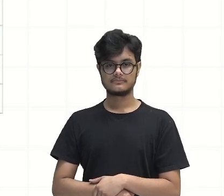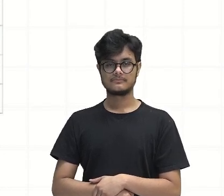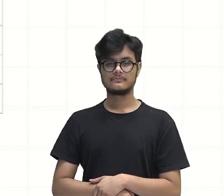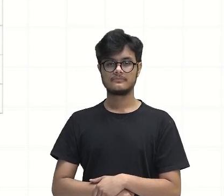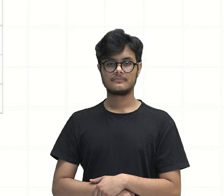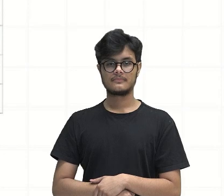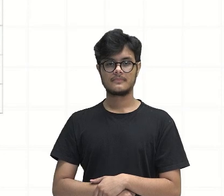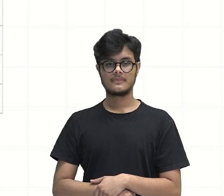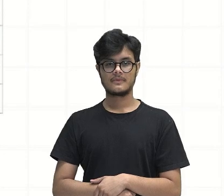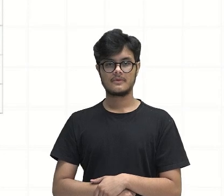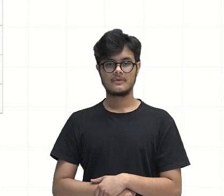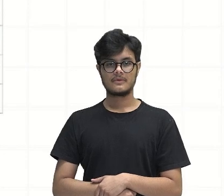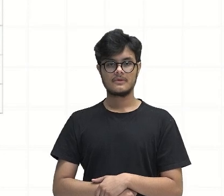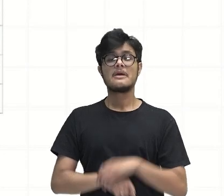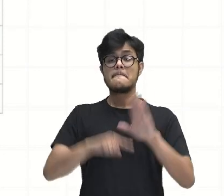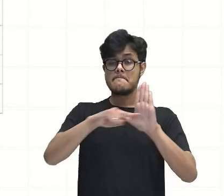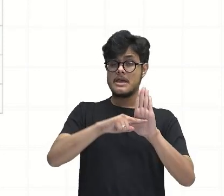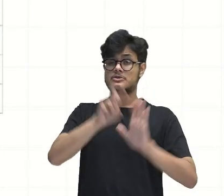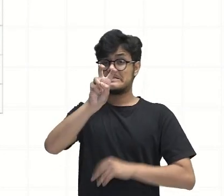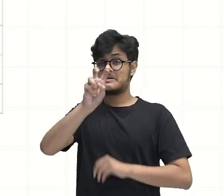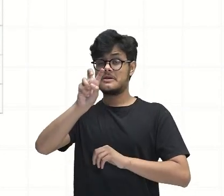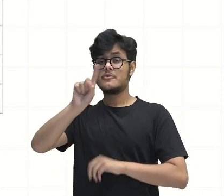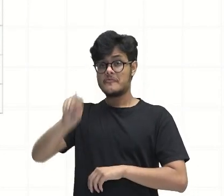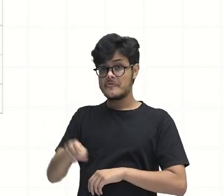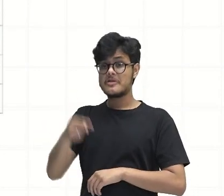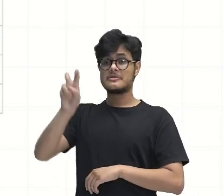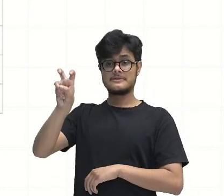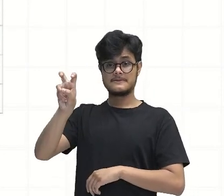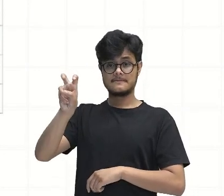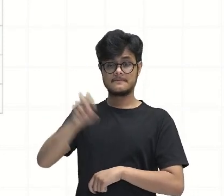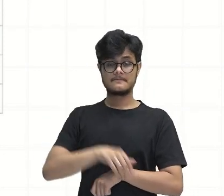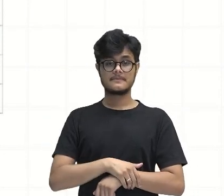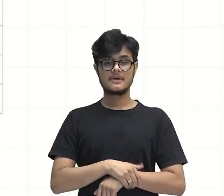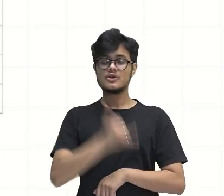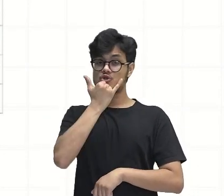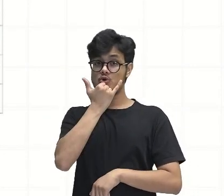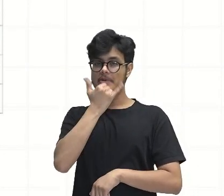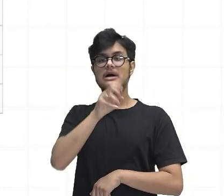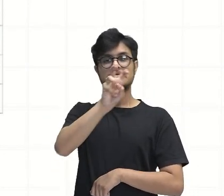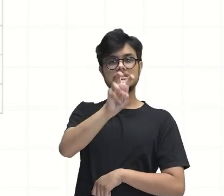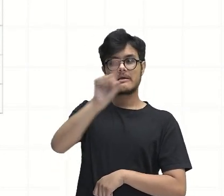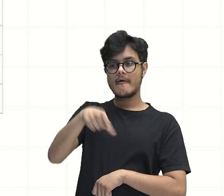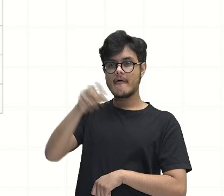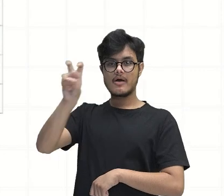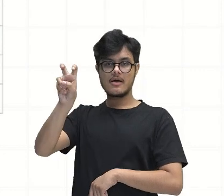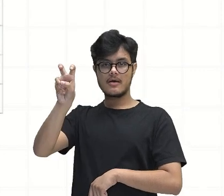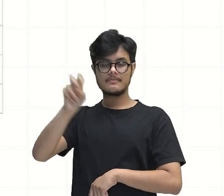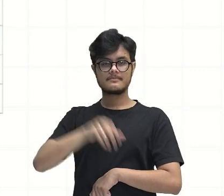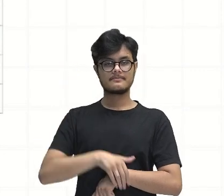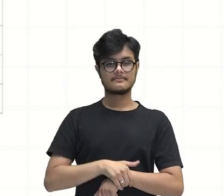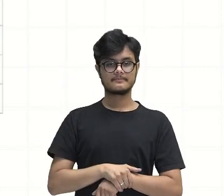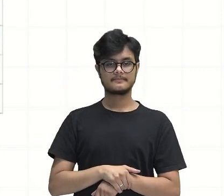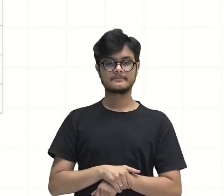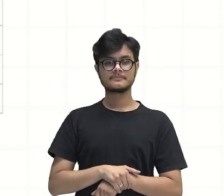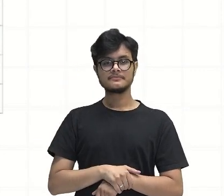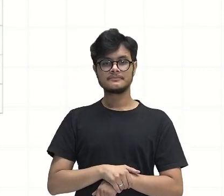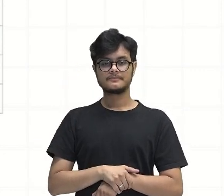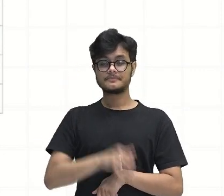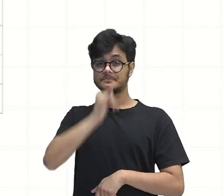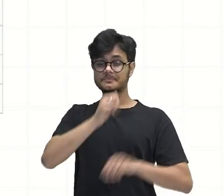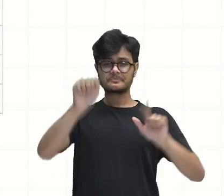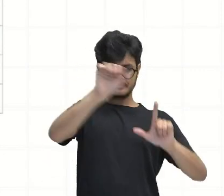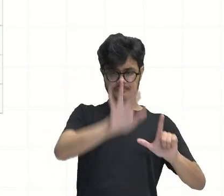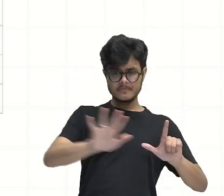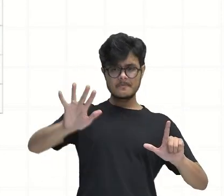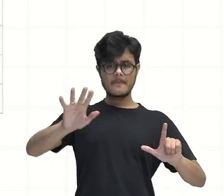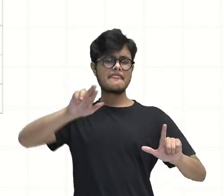menos 5,5. Menos 5 não, 5,5, certo? Como aqui a escala, né, não está